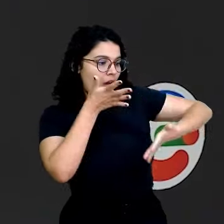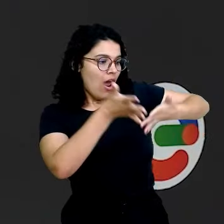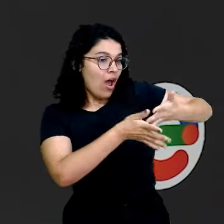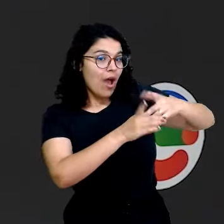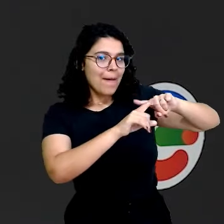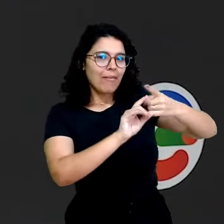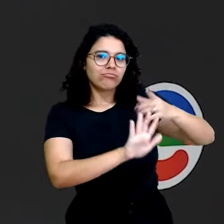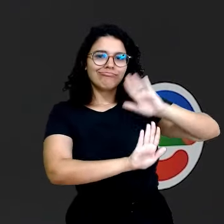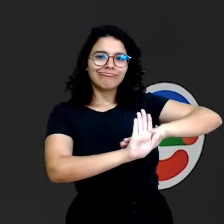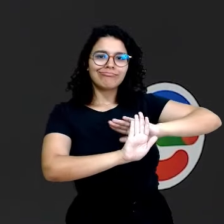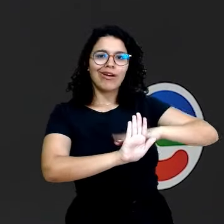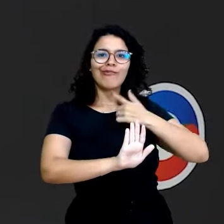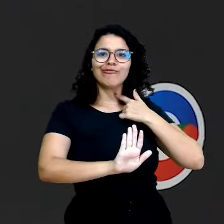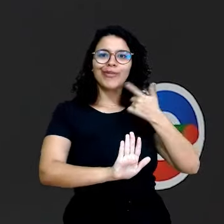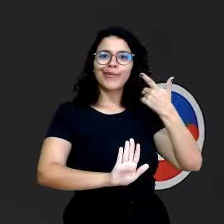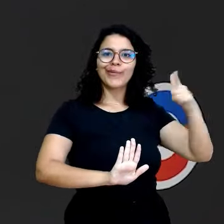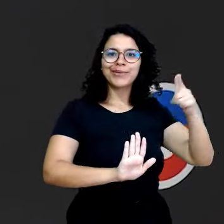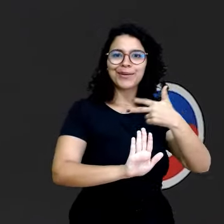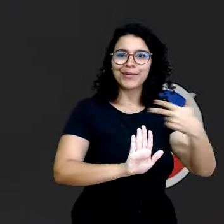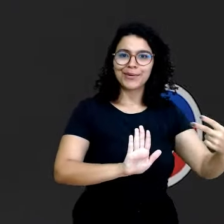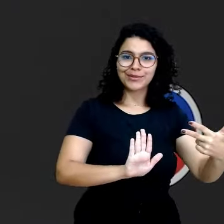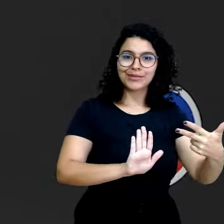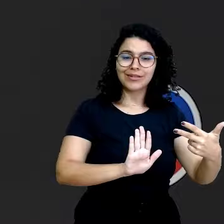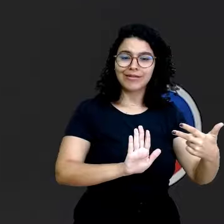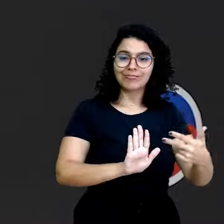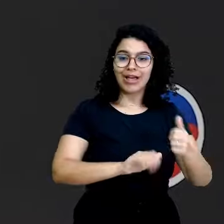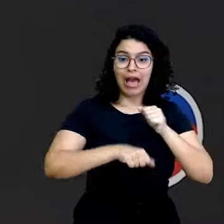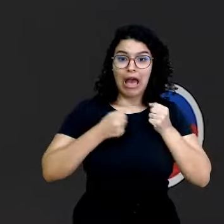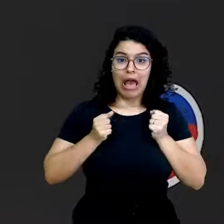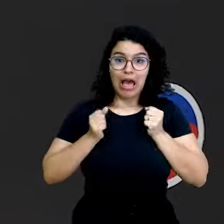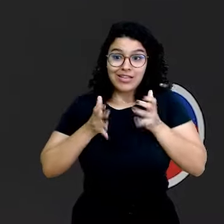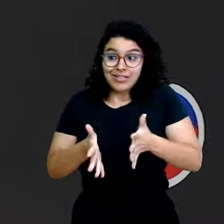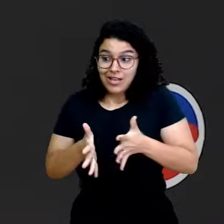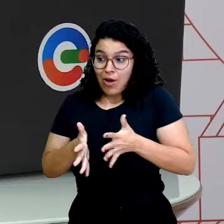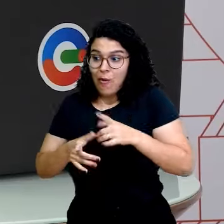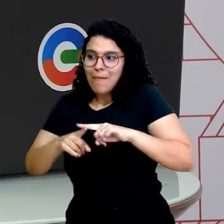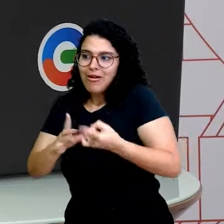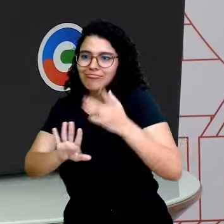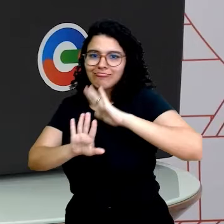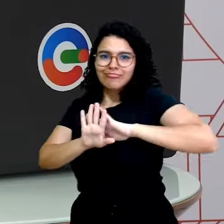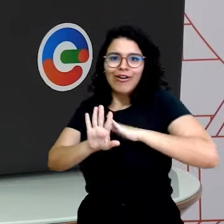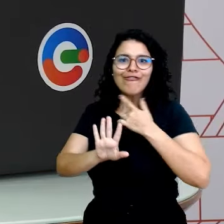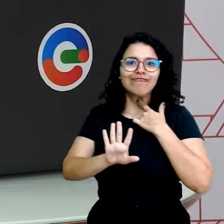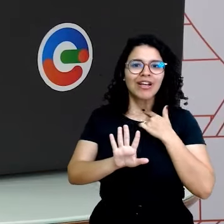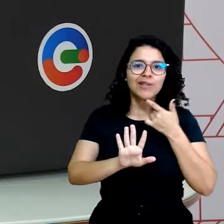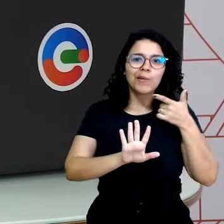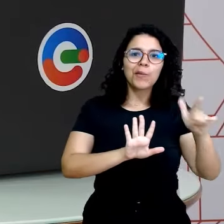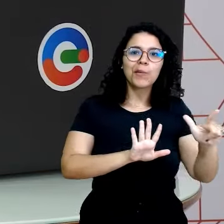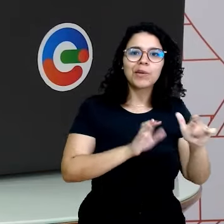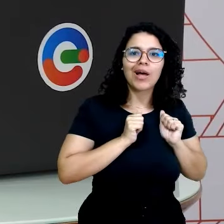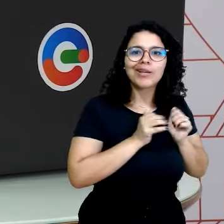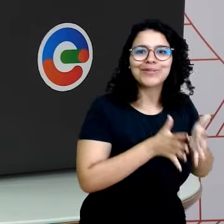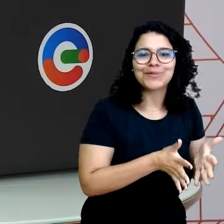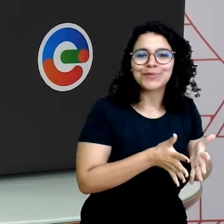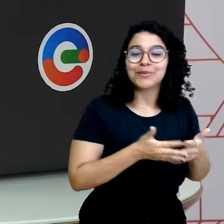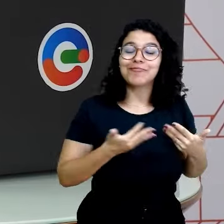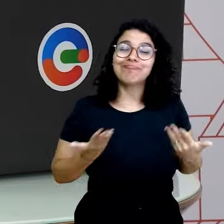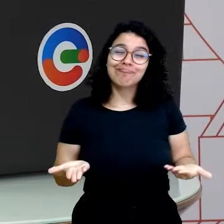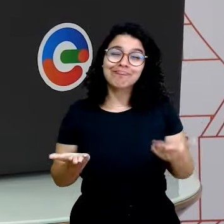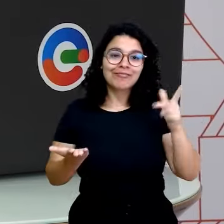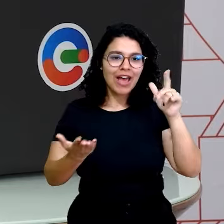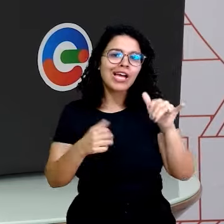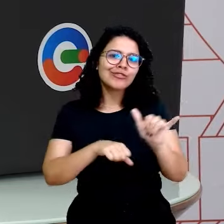outra. Fazendo uma coisa, mas querendo outra. Pois é, isso é uma estratégia de